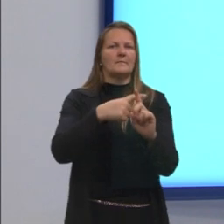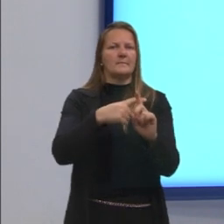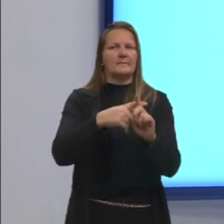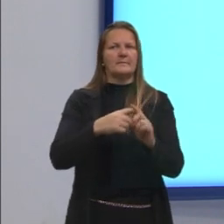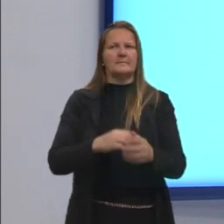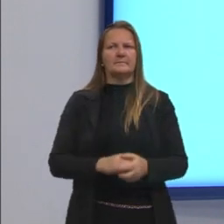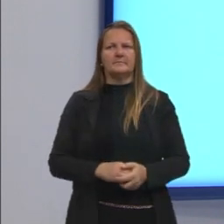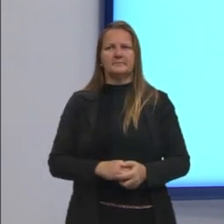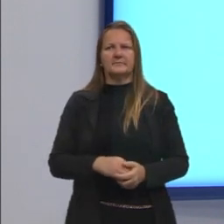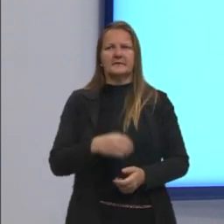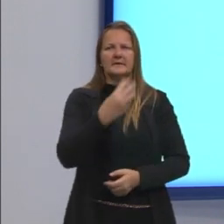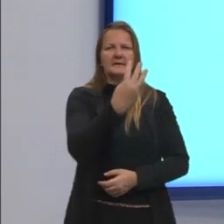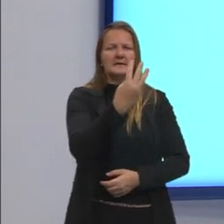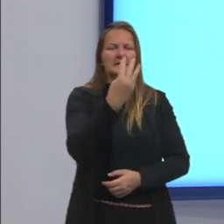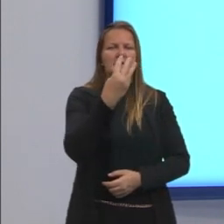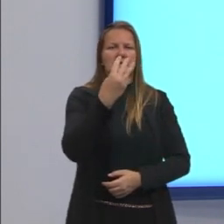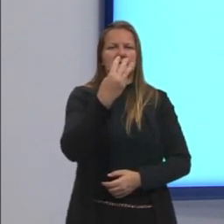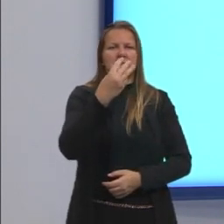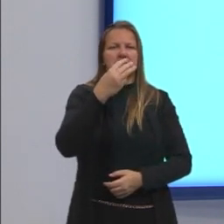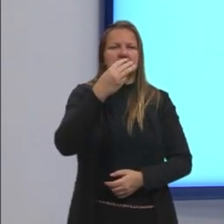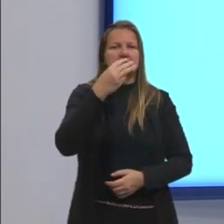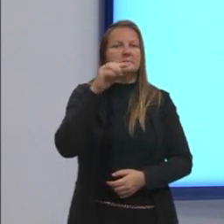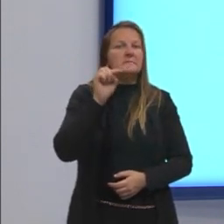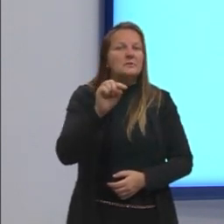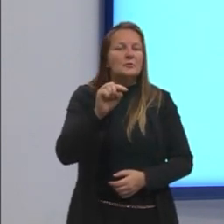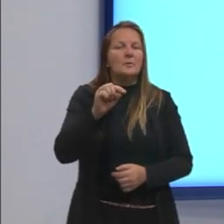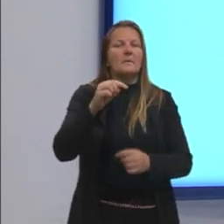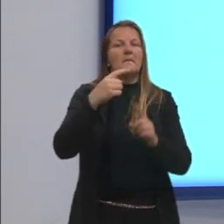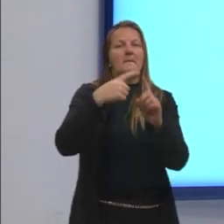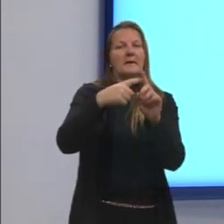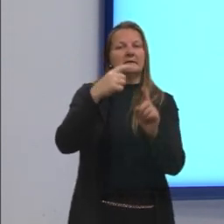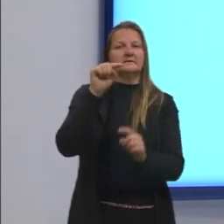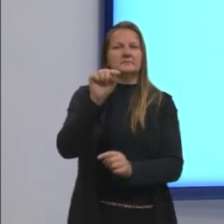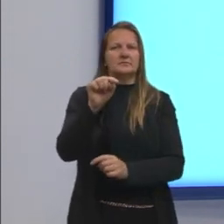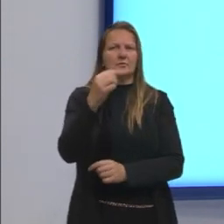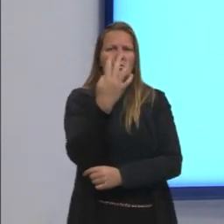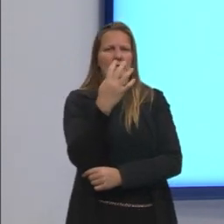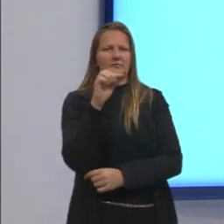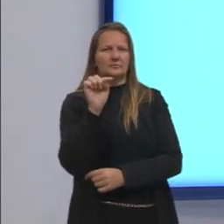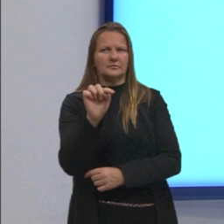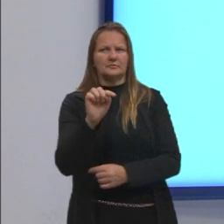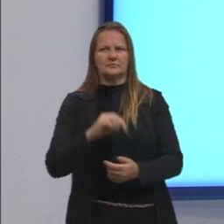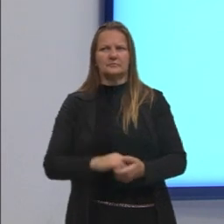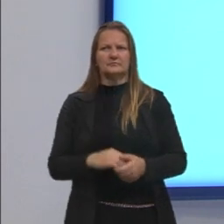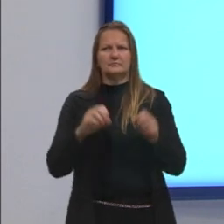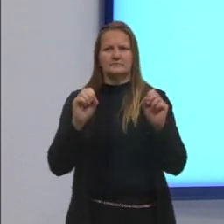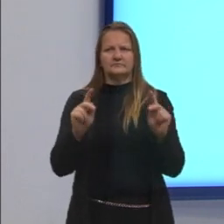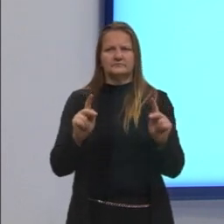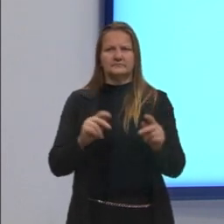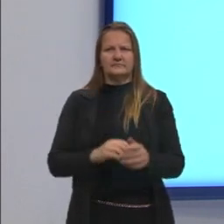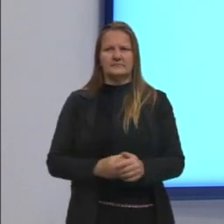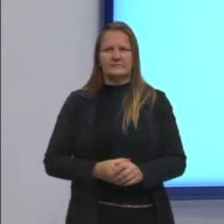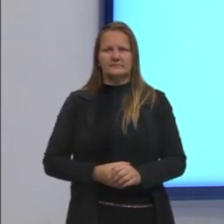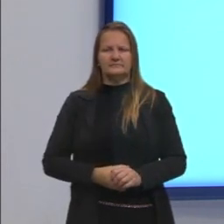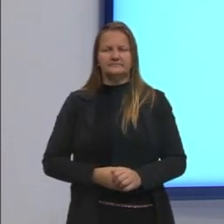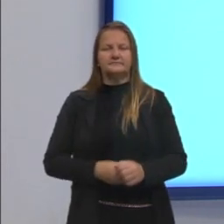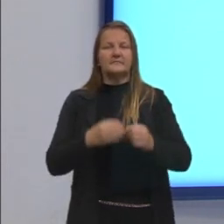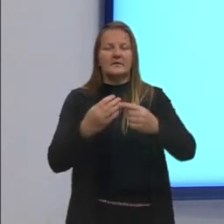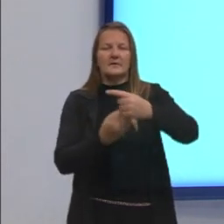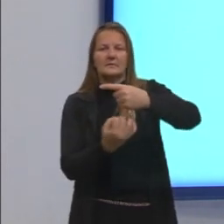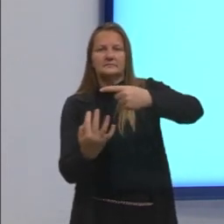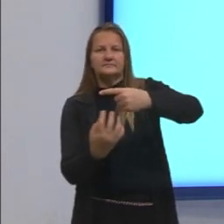seria 3.000 mais mil que resulta em 4 mil Ok e agora o denominador